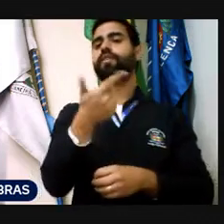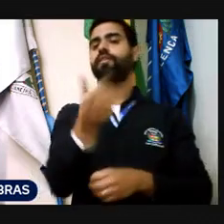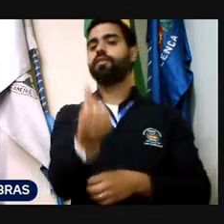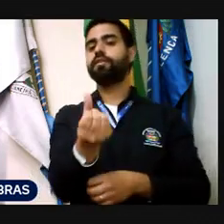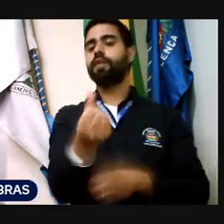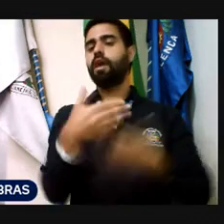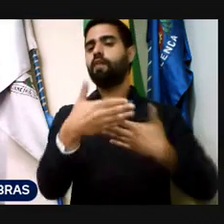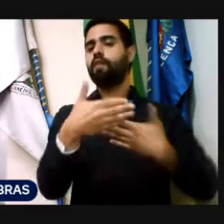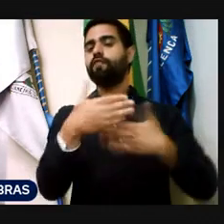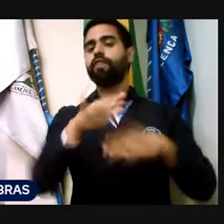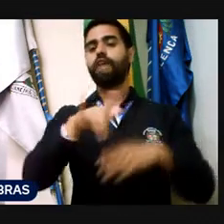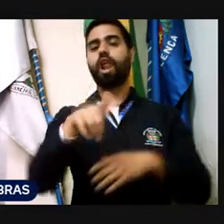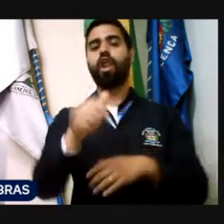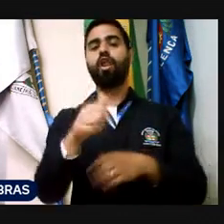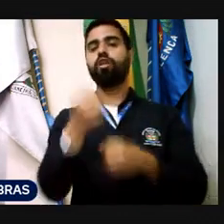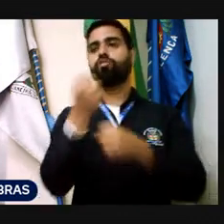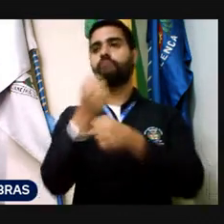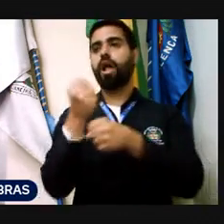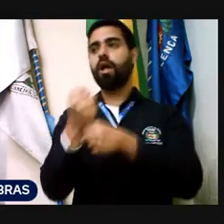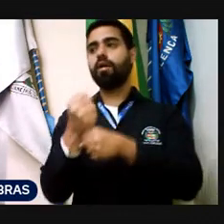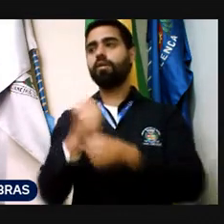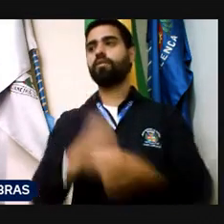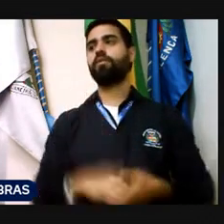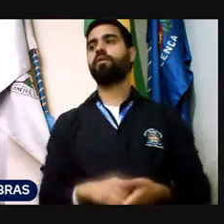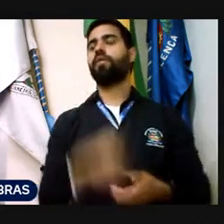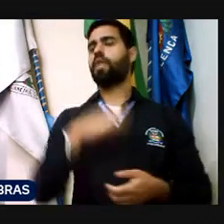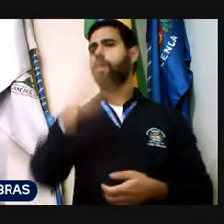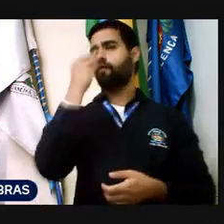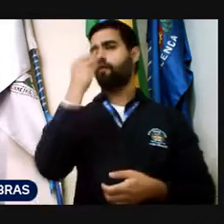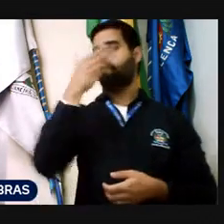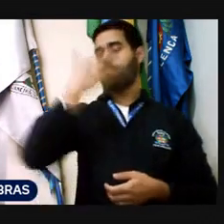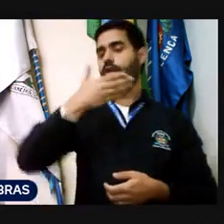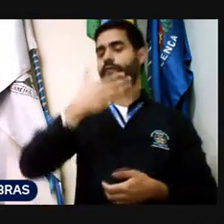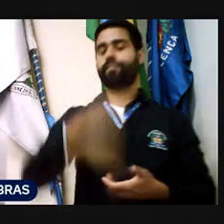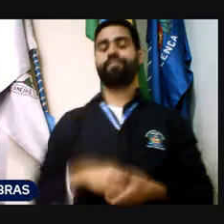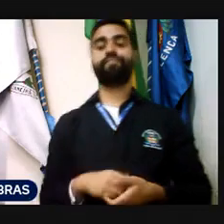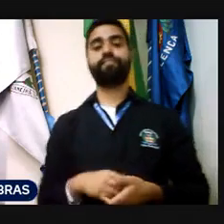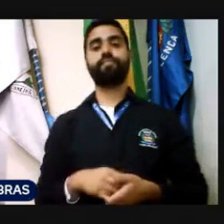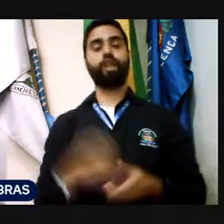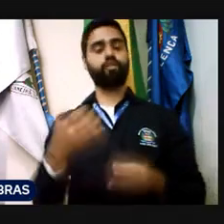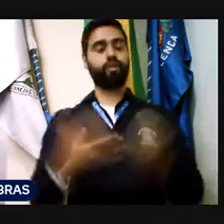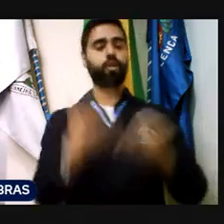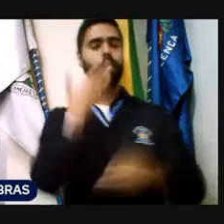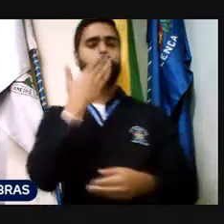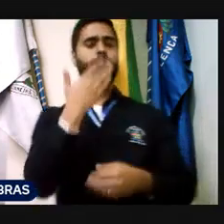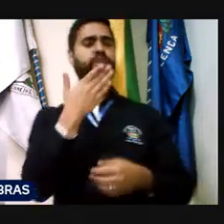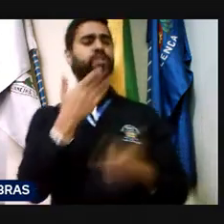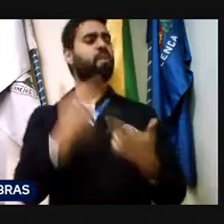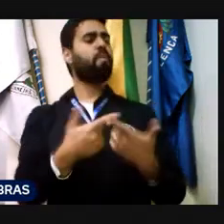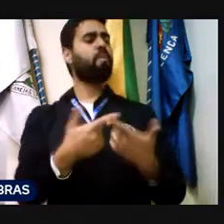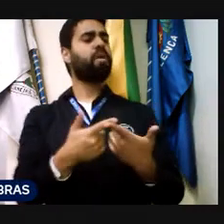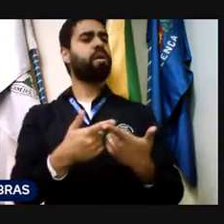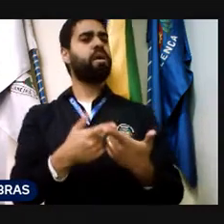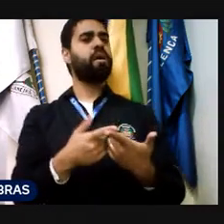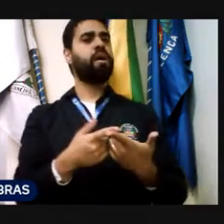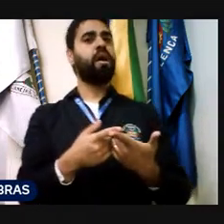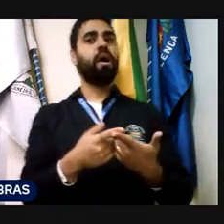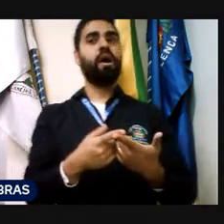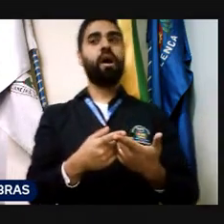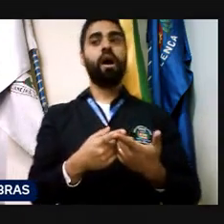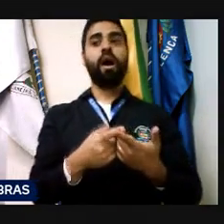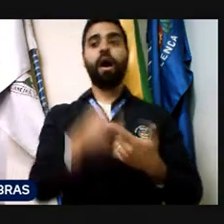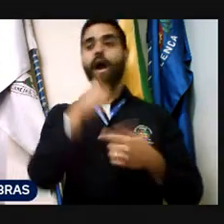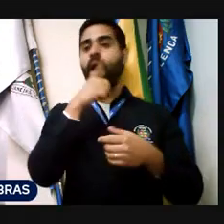frente à loja Material de construção, fotos e anexo. Justificativa. Tal pedido se justifica, pois a referida rede de